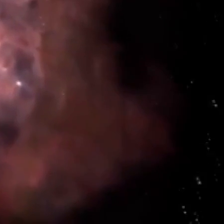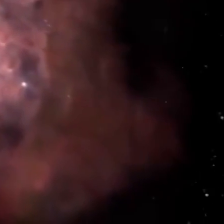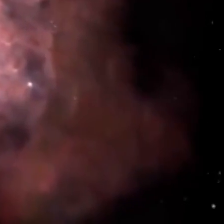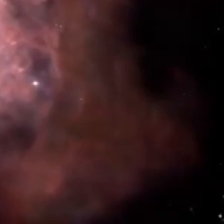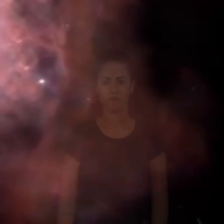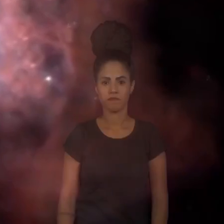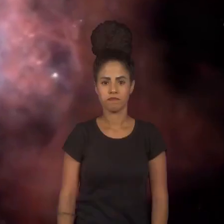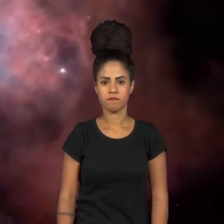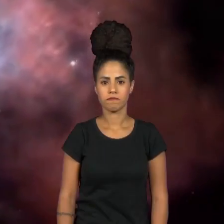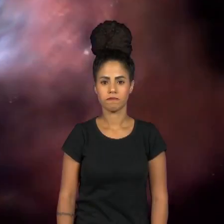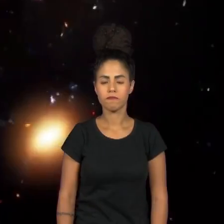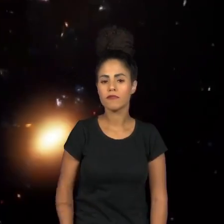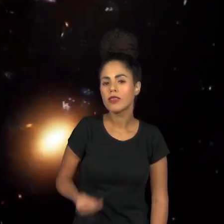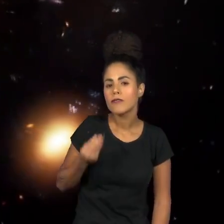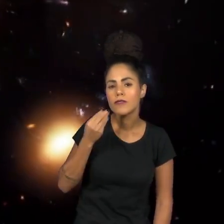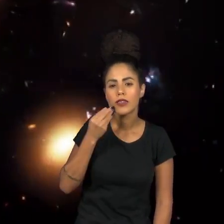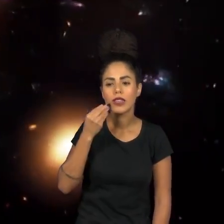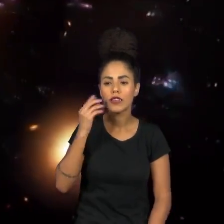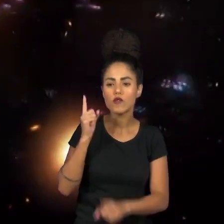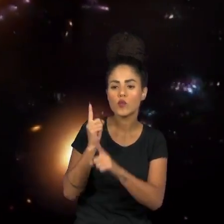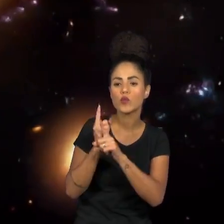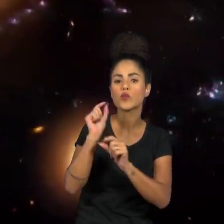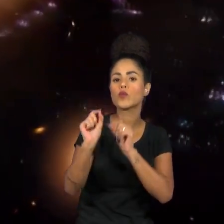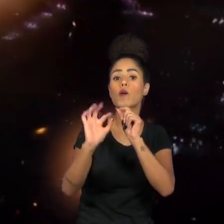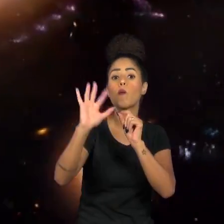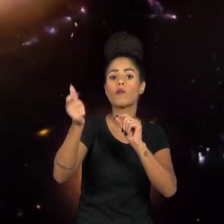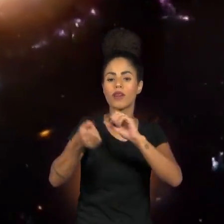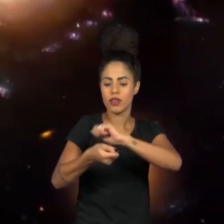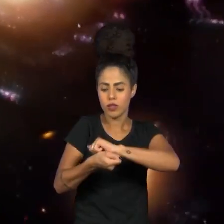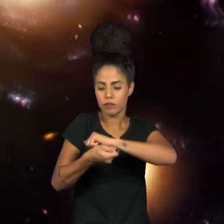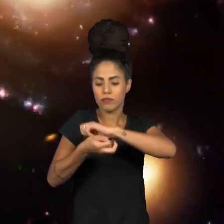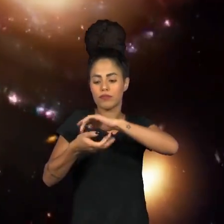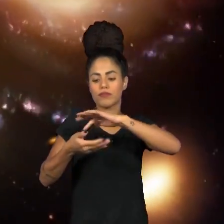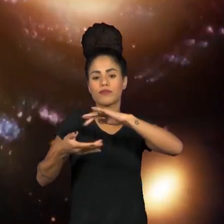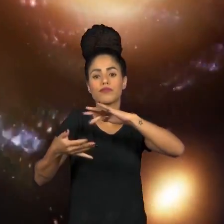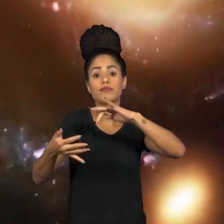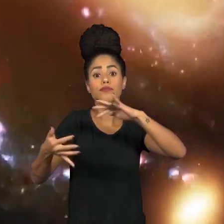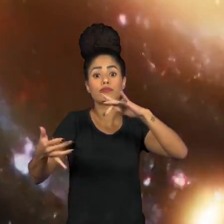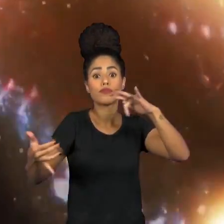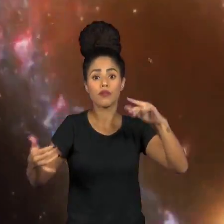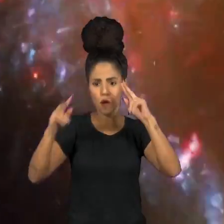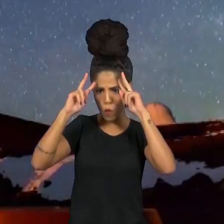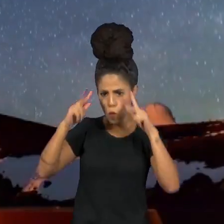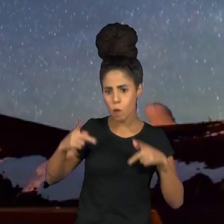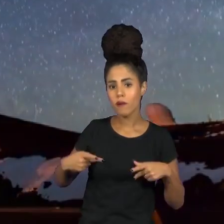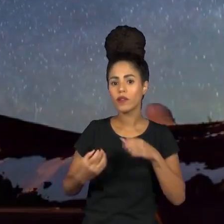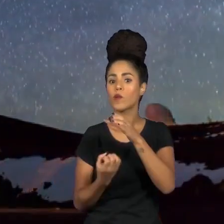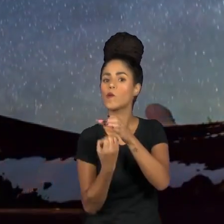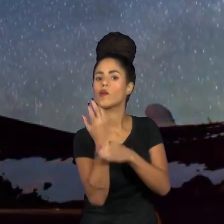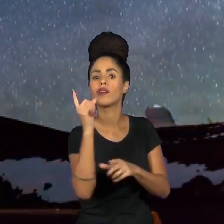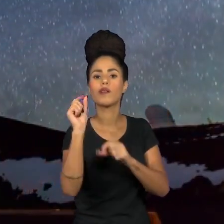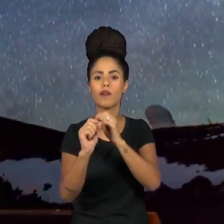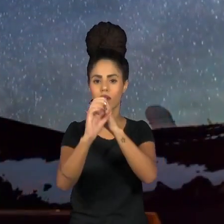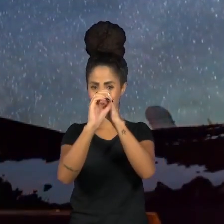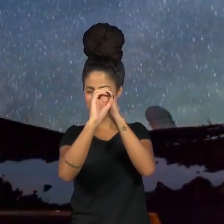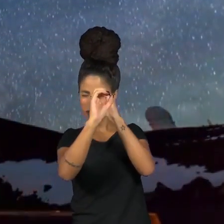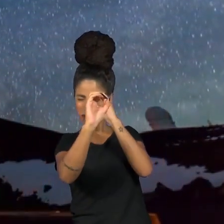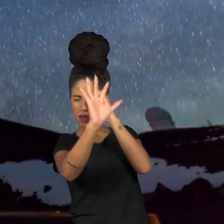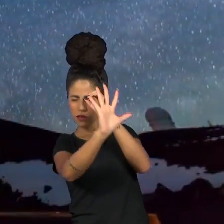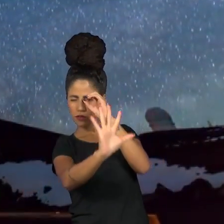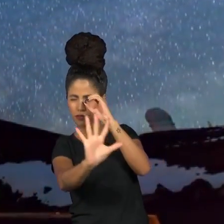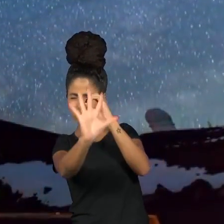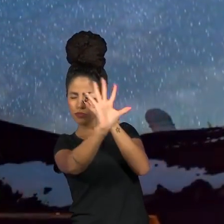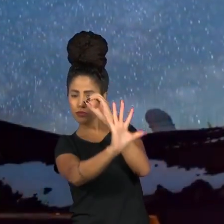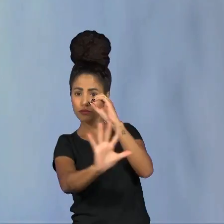Na tentativa de desvendar os mistérios do universo, o ser humano projeta fantásticos telescópios instalados